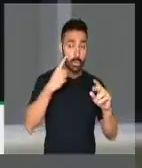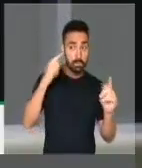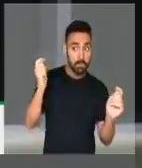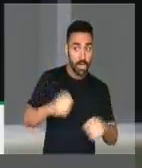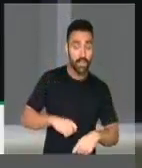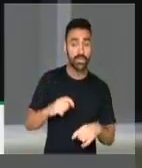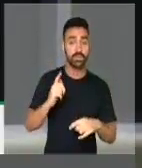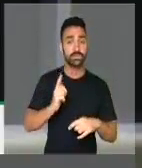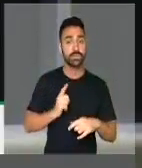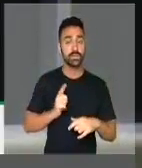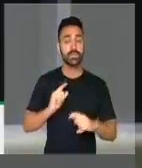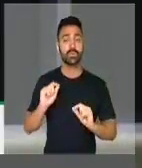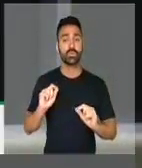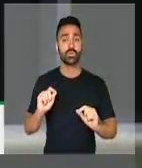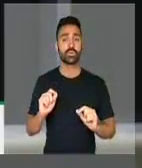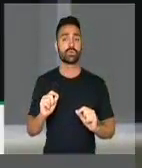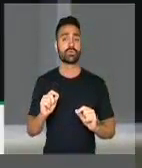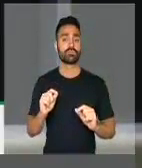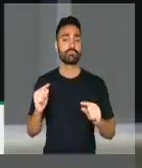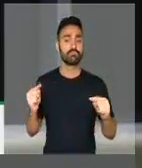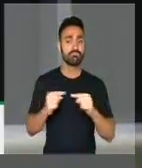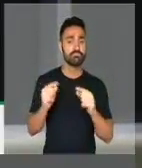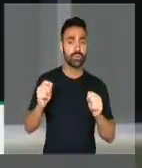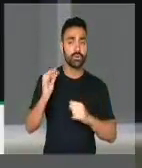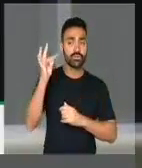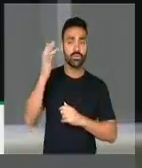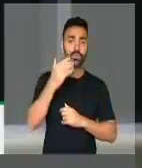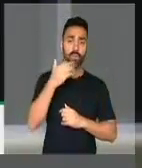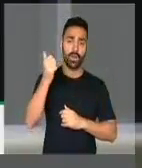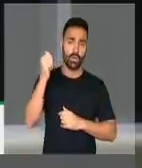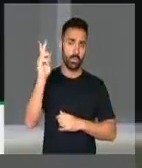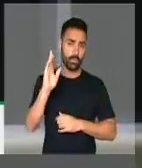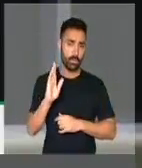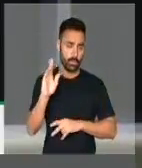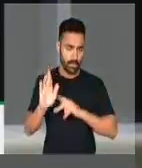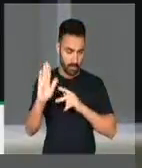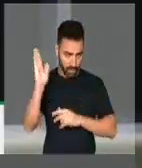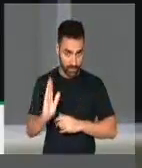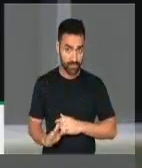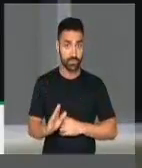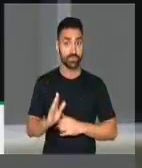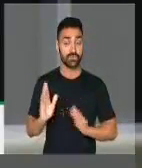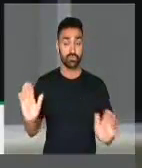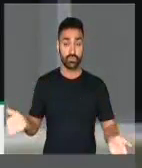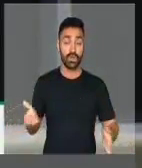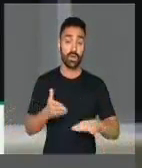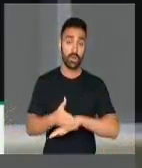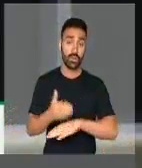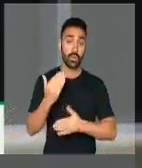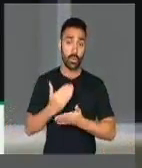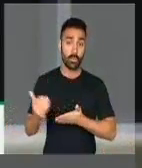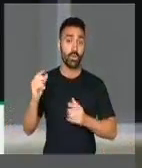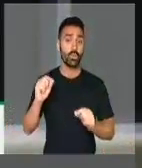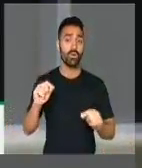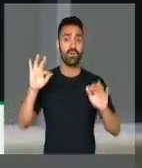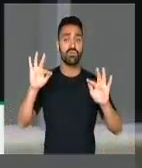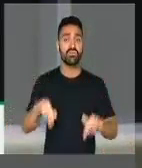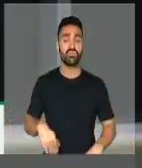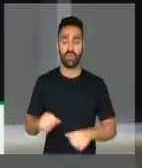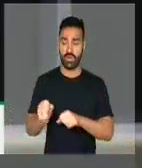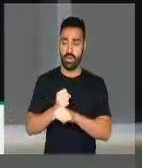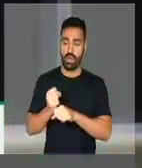ter um futuro mais promissor para esse país. Estamos encerrando, entrando no fim do